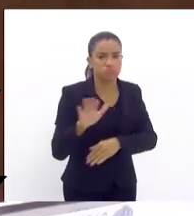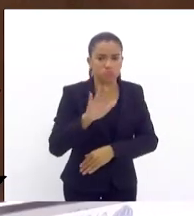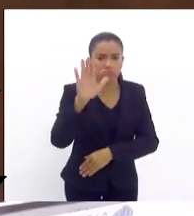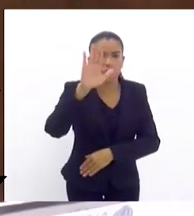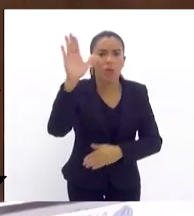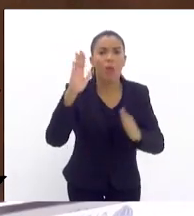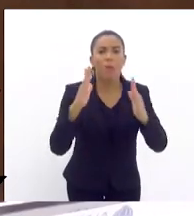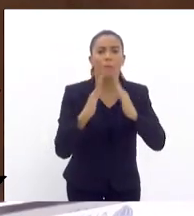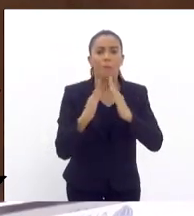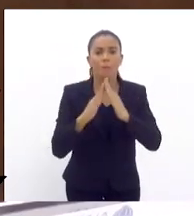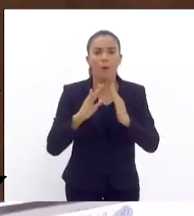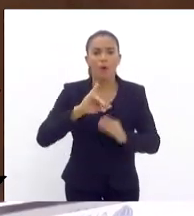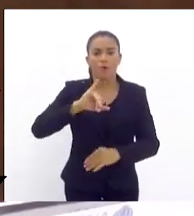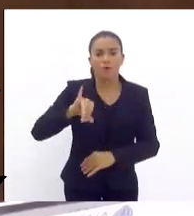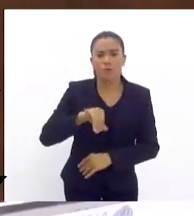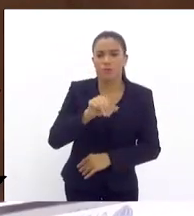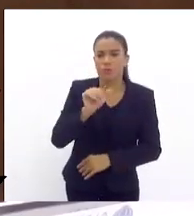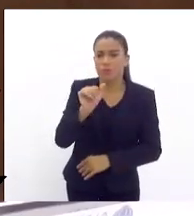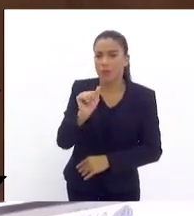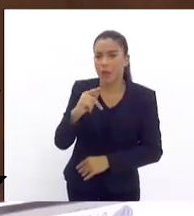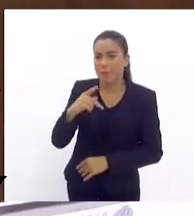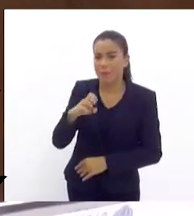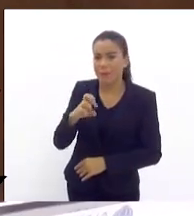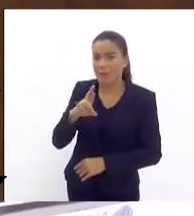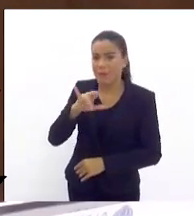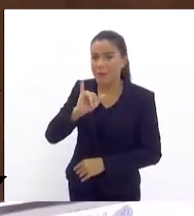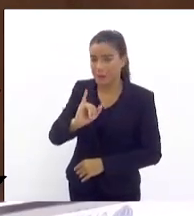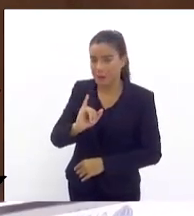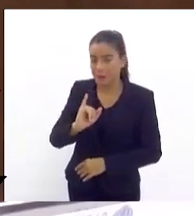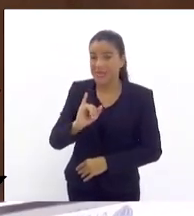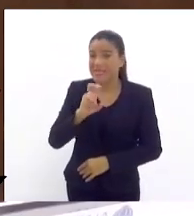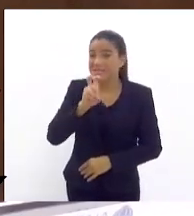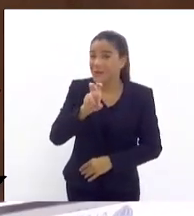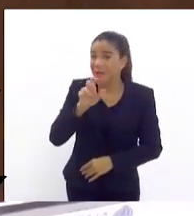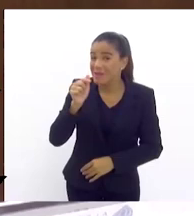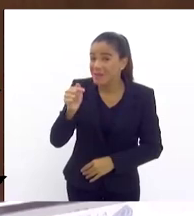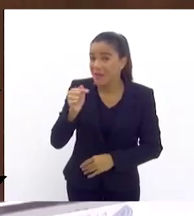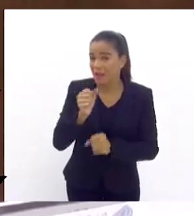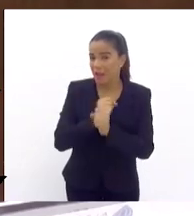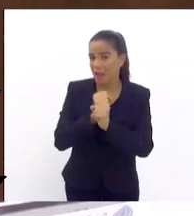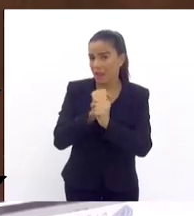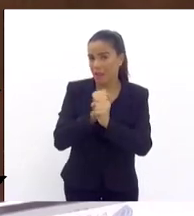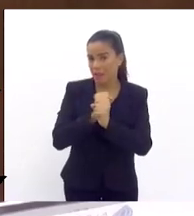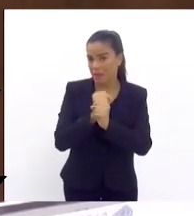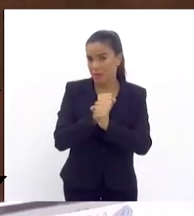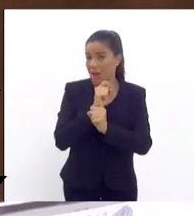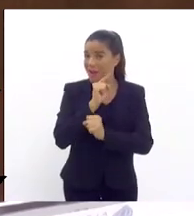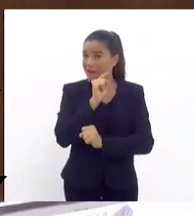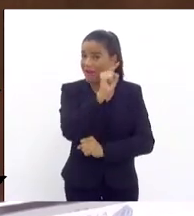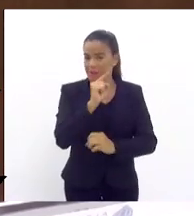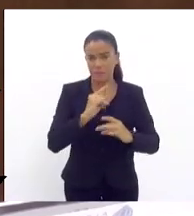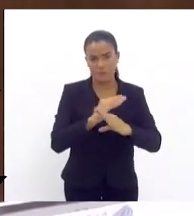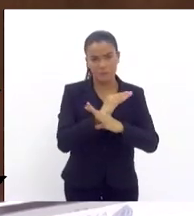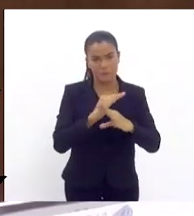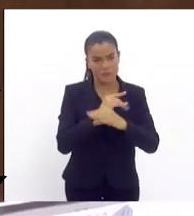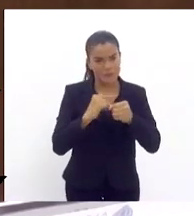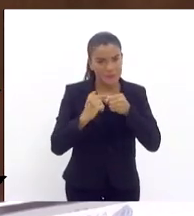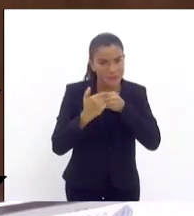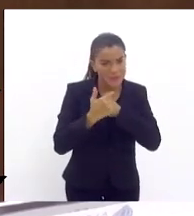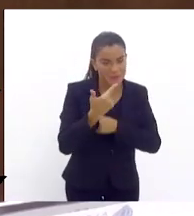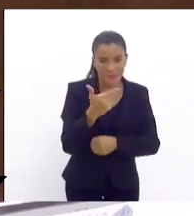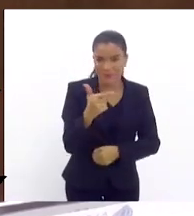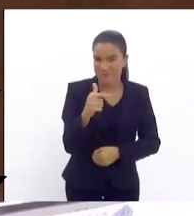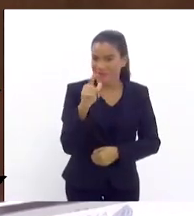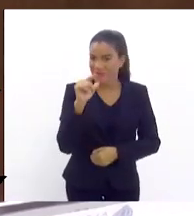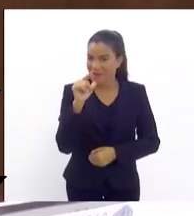Japeri, há 57 anos. No meu município não existia água. Existem senhoras,